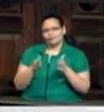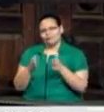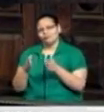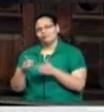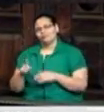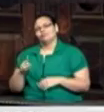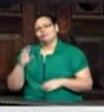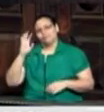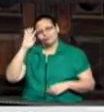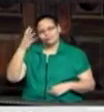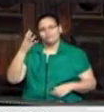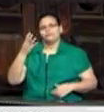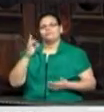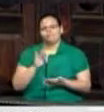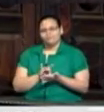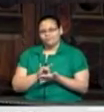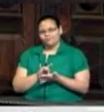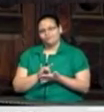real.